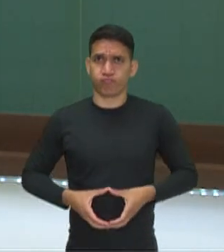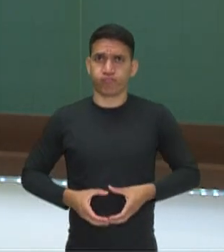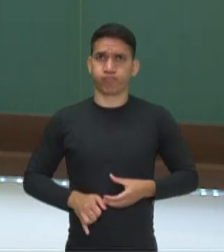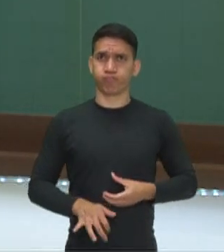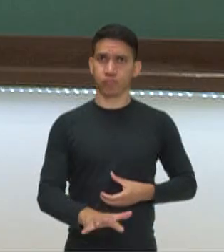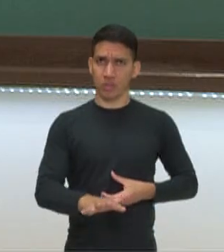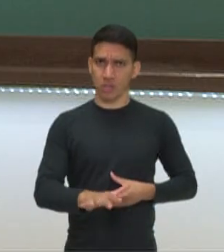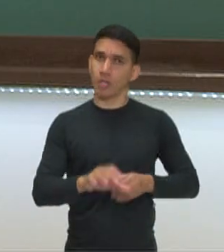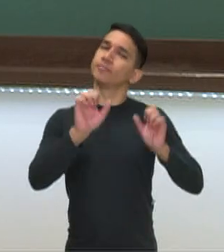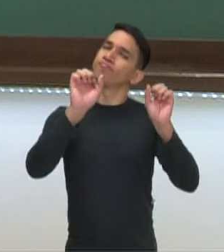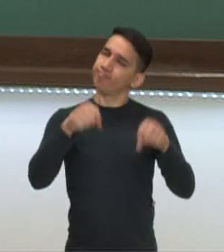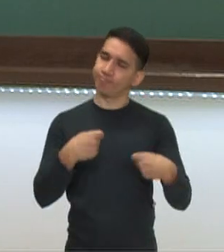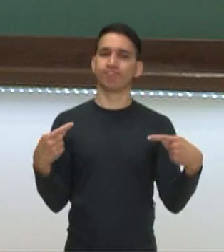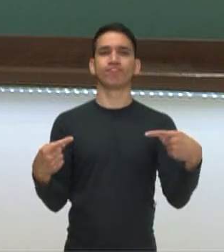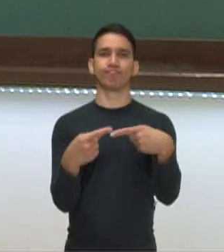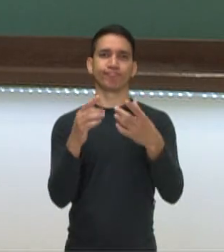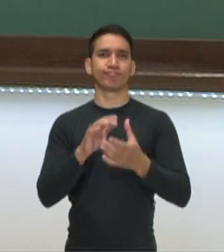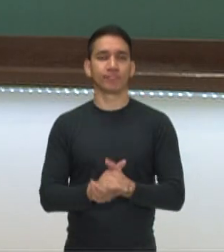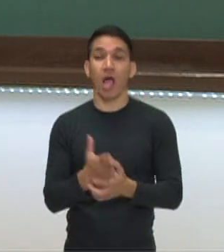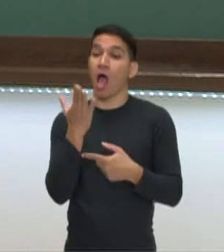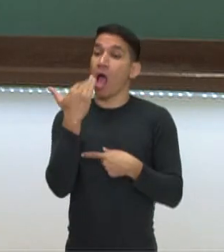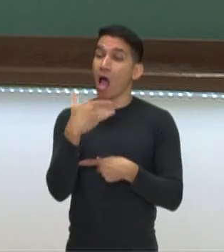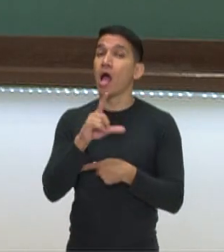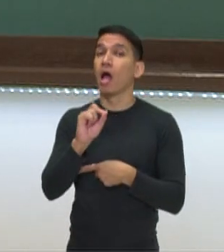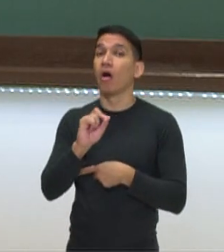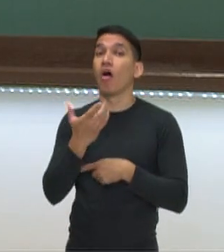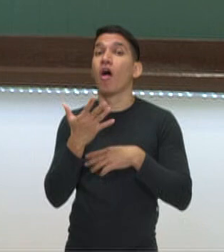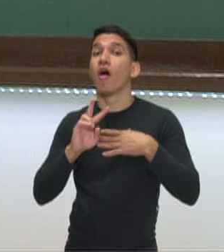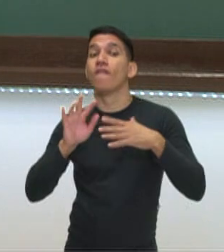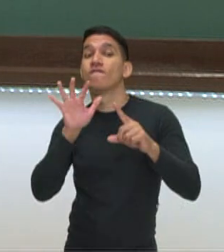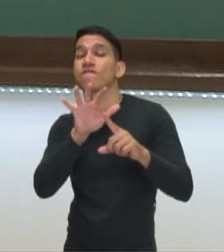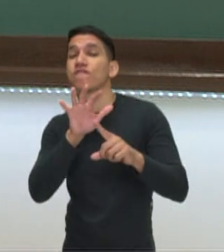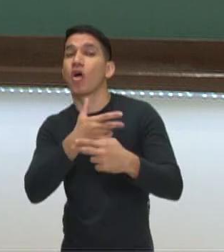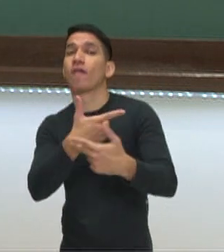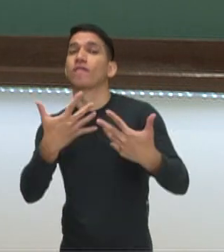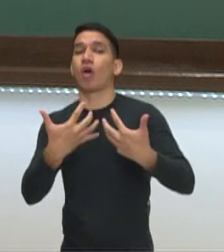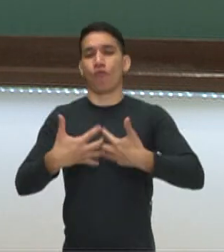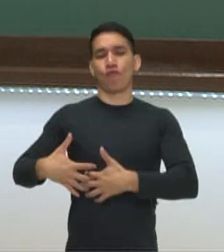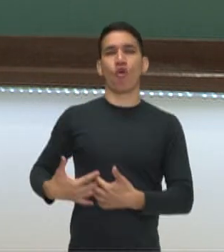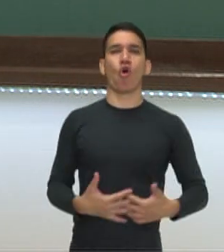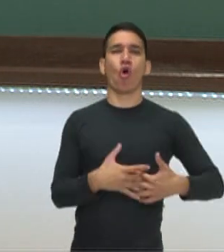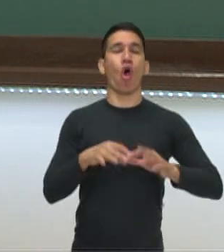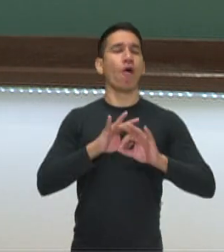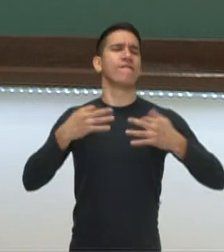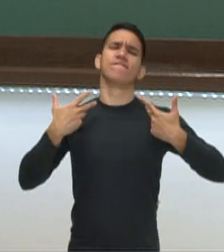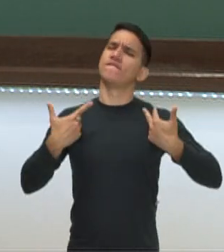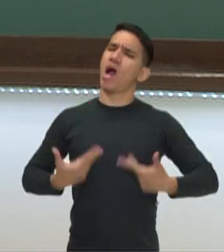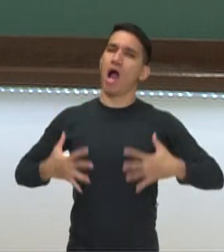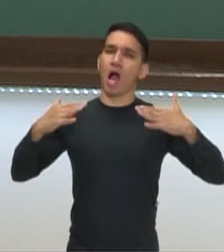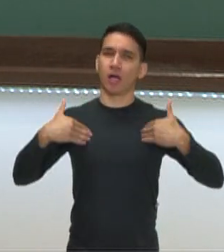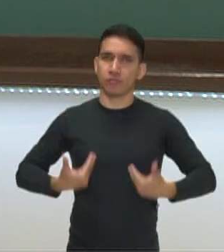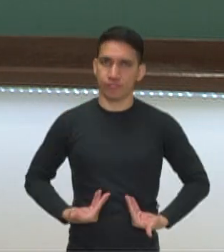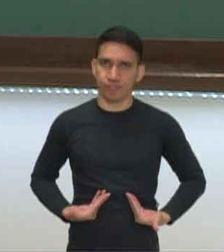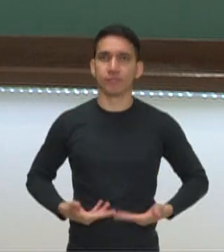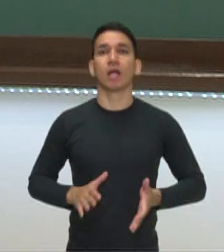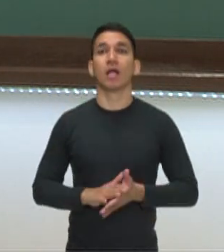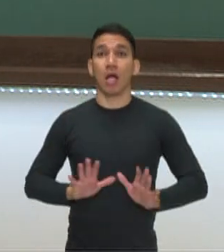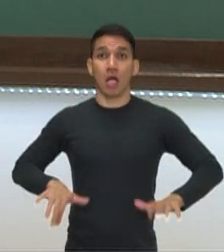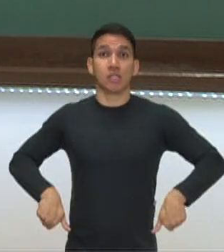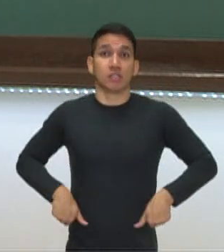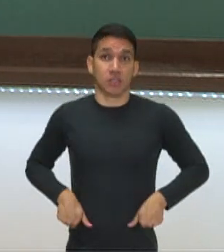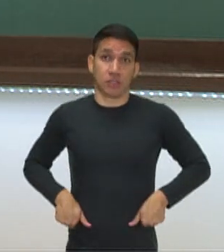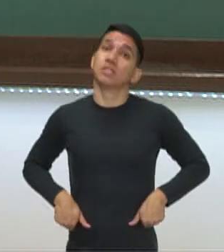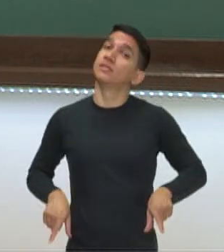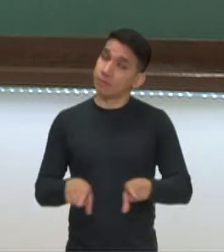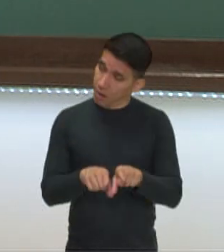A alimentação ela influencia no bom funcionamento de vários órgãos. Com os rins não é diferente. Uma alimentação,